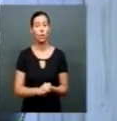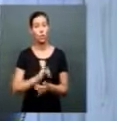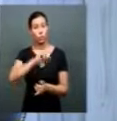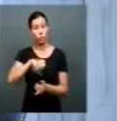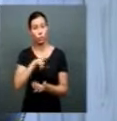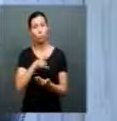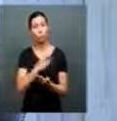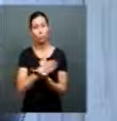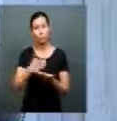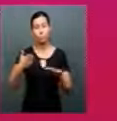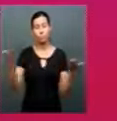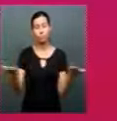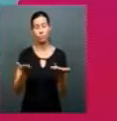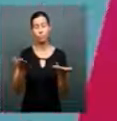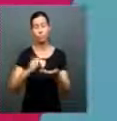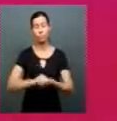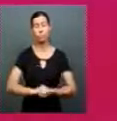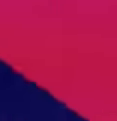está começando.